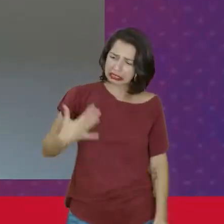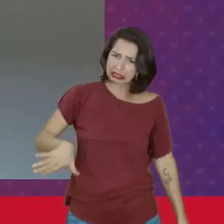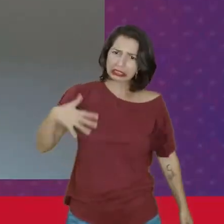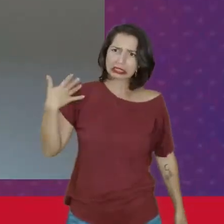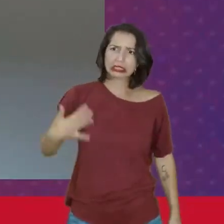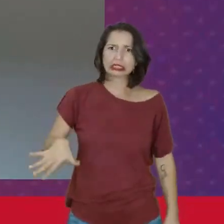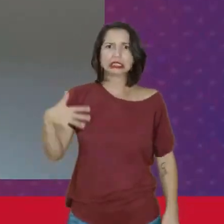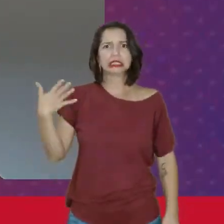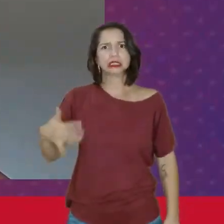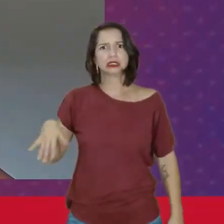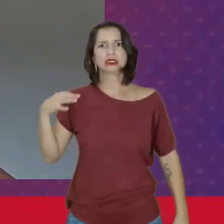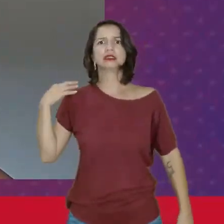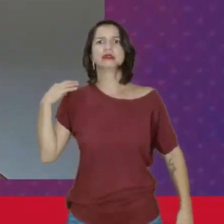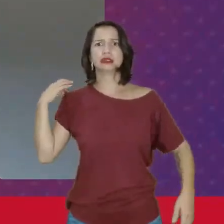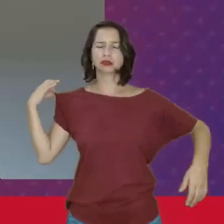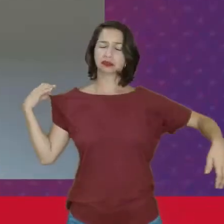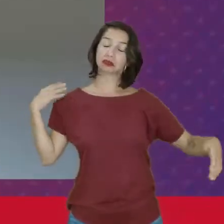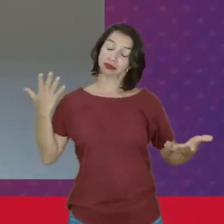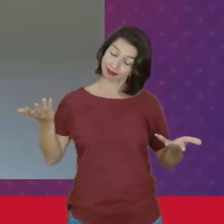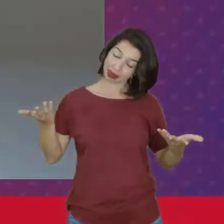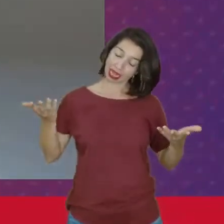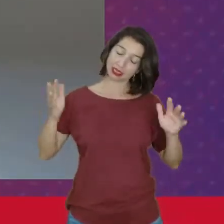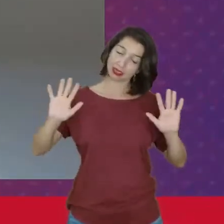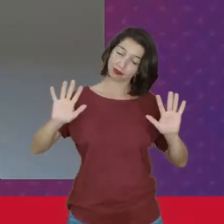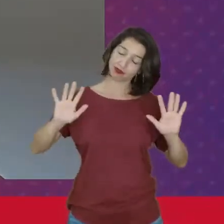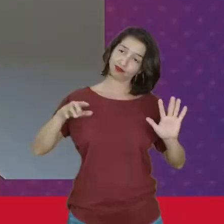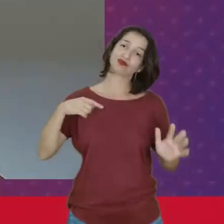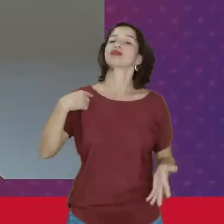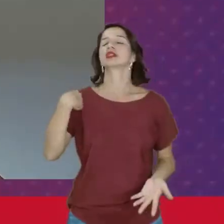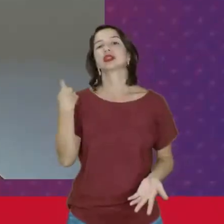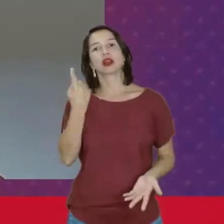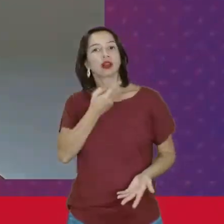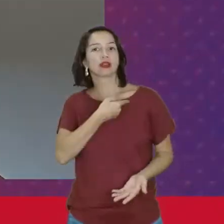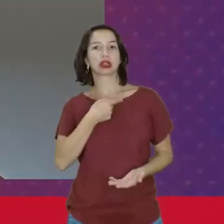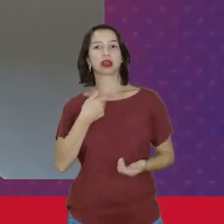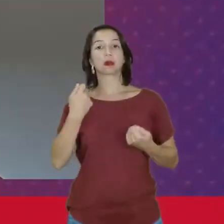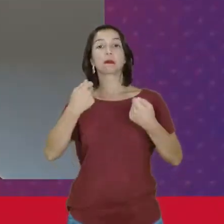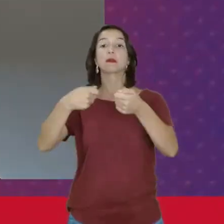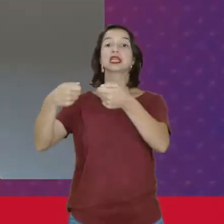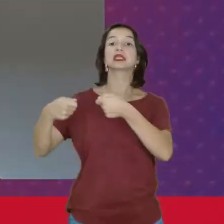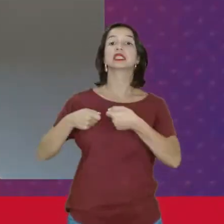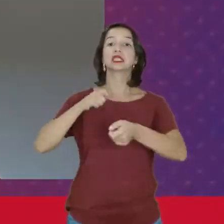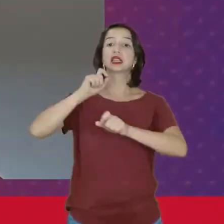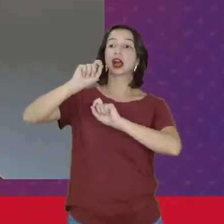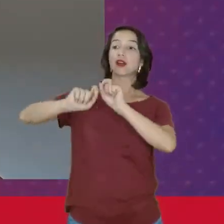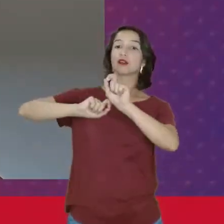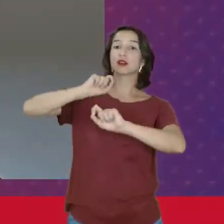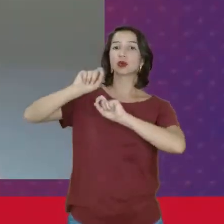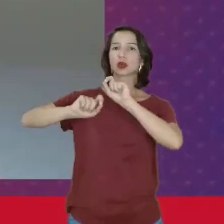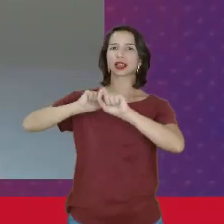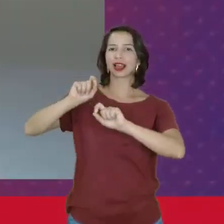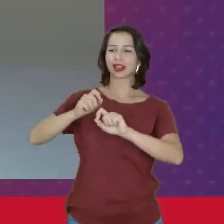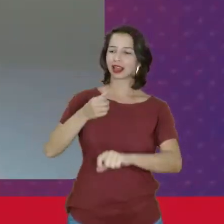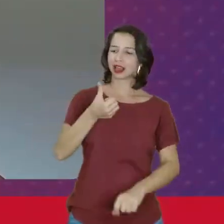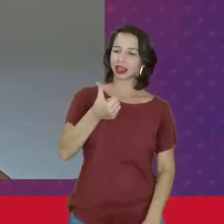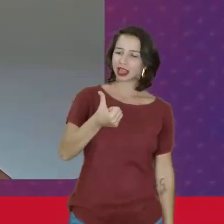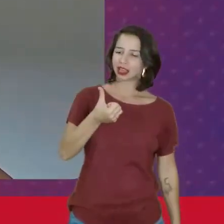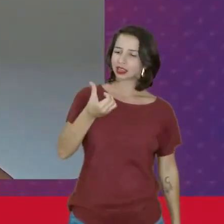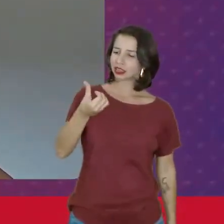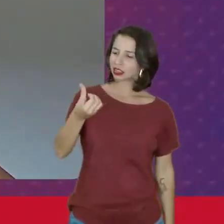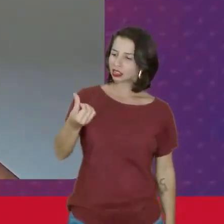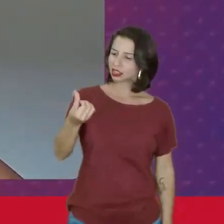isso a gente deveria ter, por exemplo, nesse programa do ensino integral, 16 horas aulas